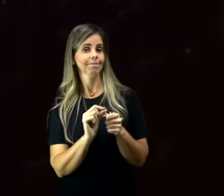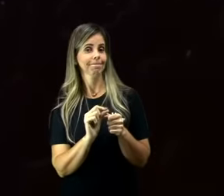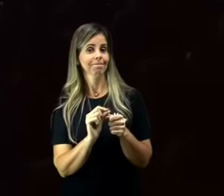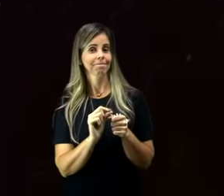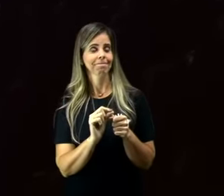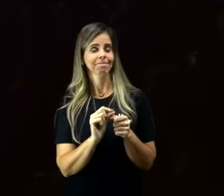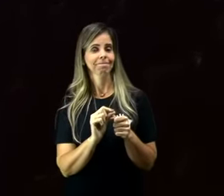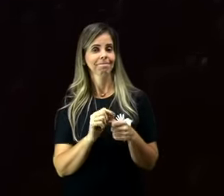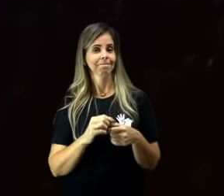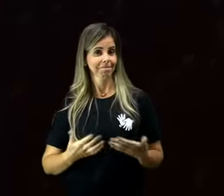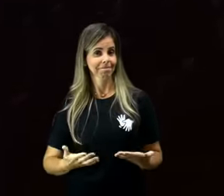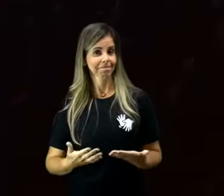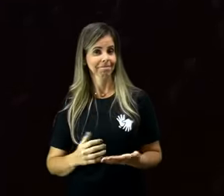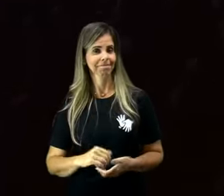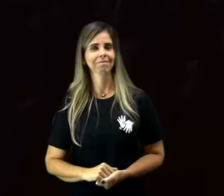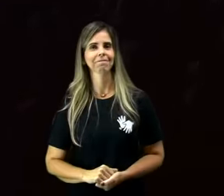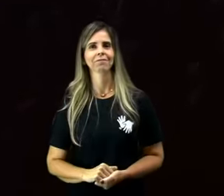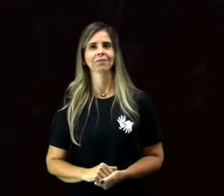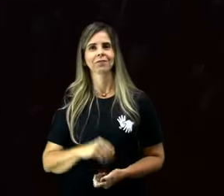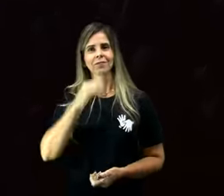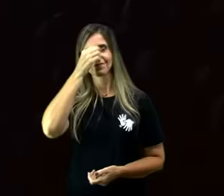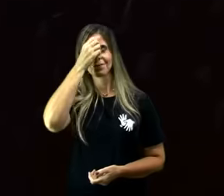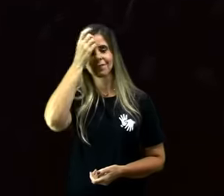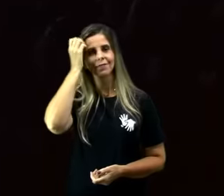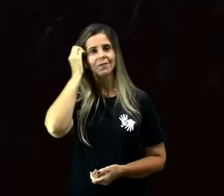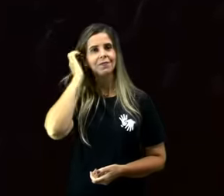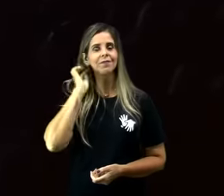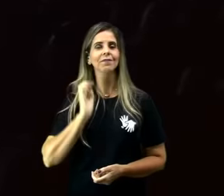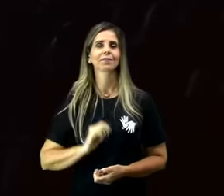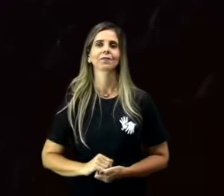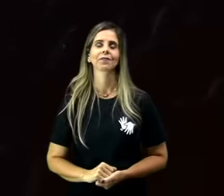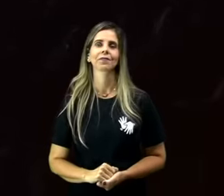E vai de maquininha, não aguenta essas maquininhas. Estou ficando com raiva já.